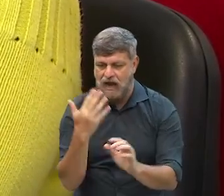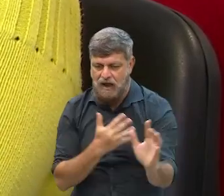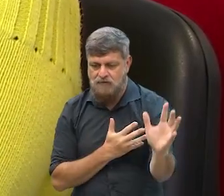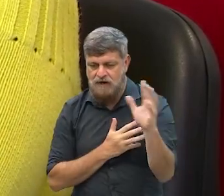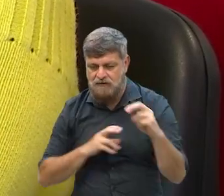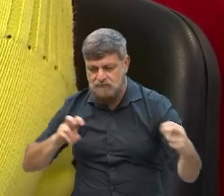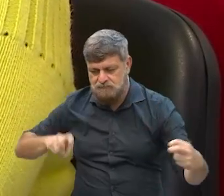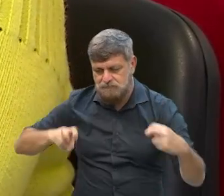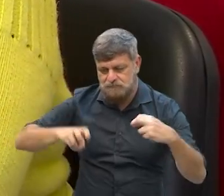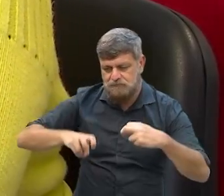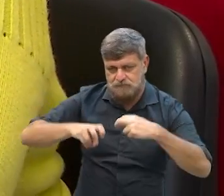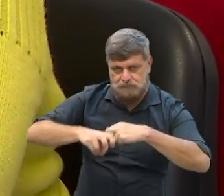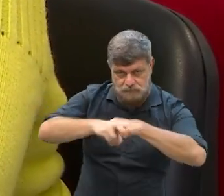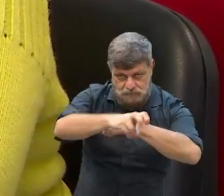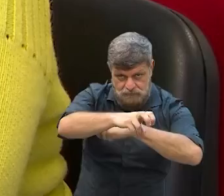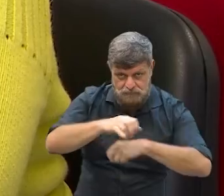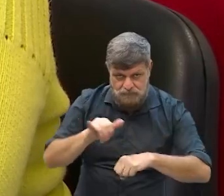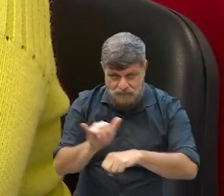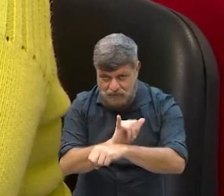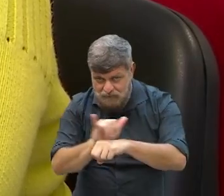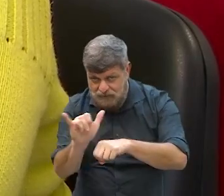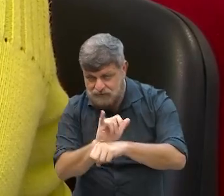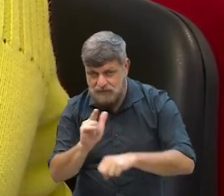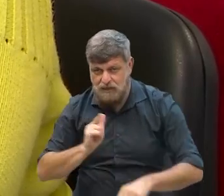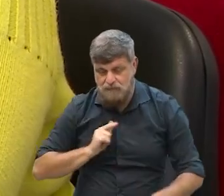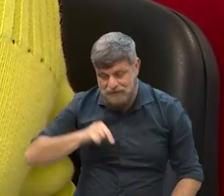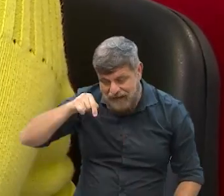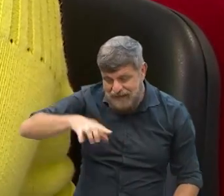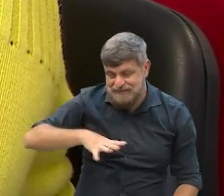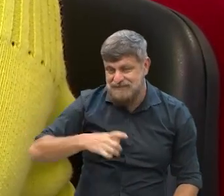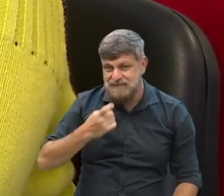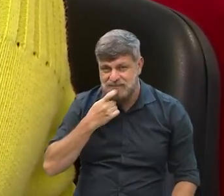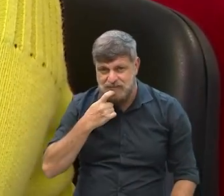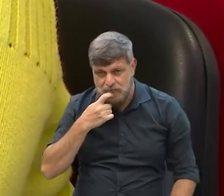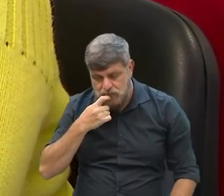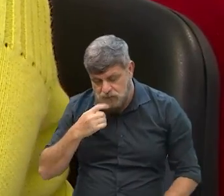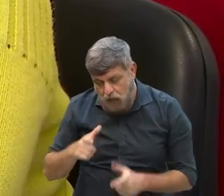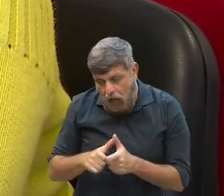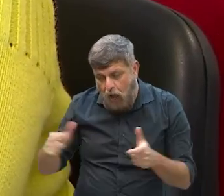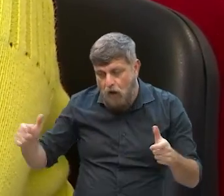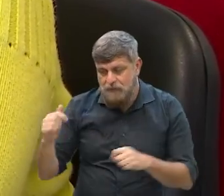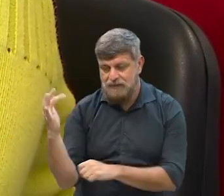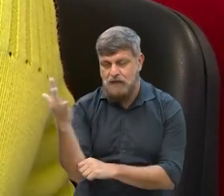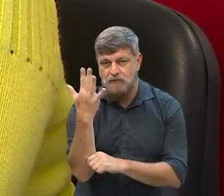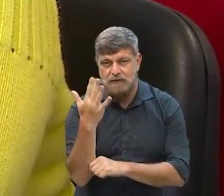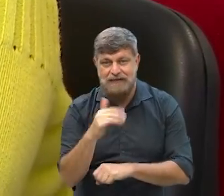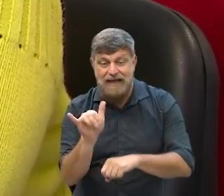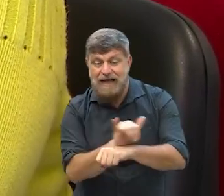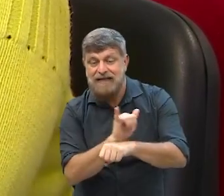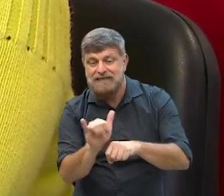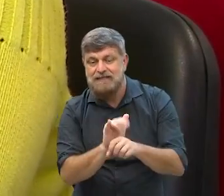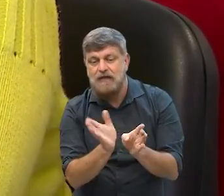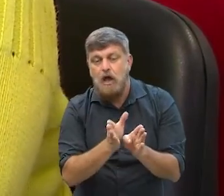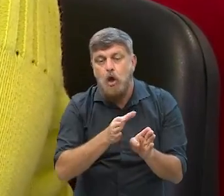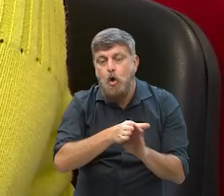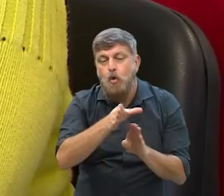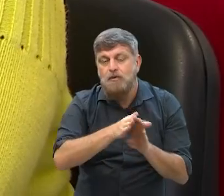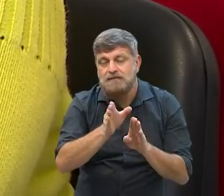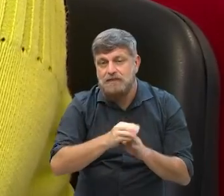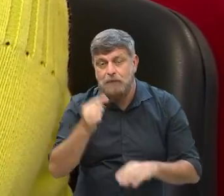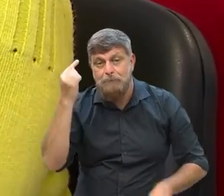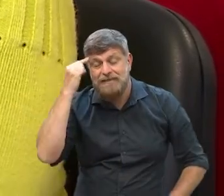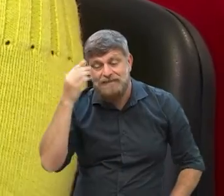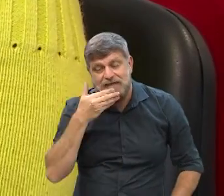um caminho para aumentar a cobertura vegetal em Campinas, que outras iniciativas o Conselho vê como importantes para que a